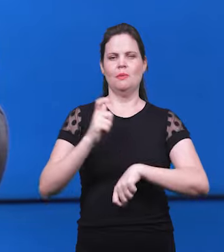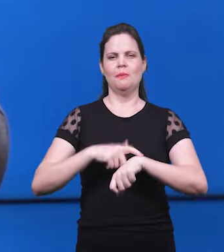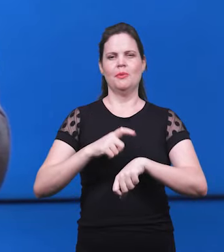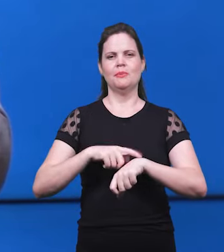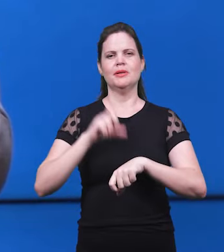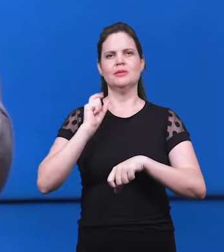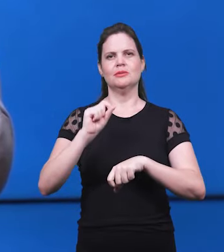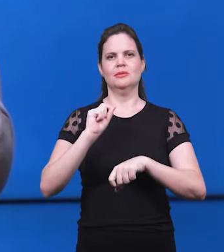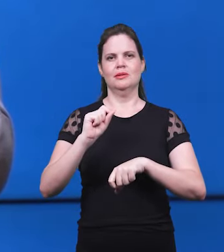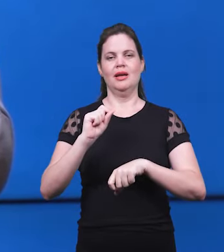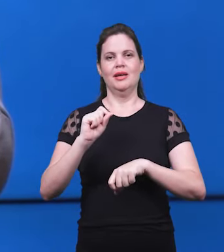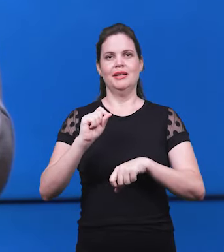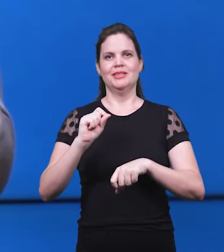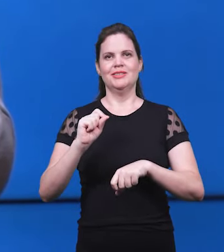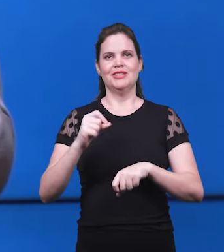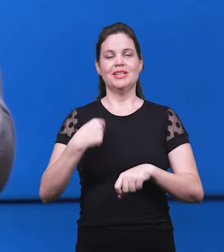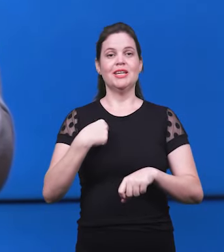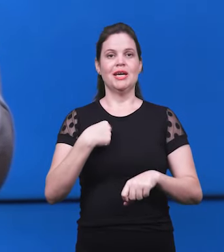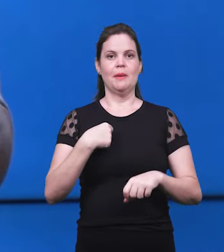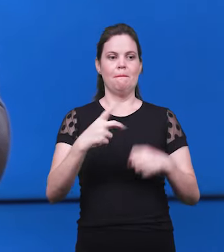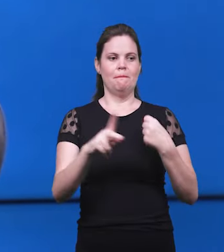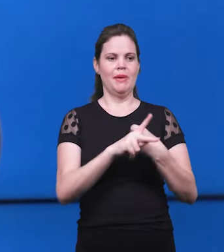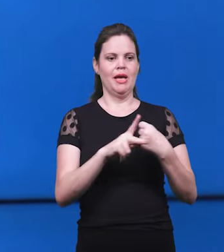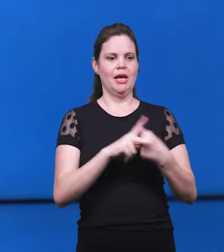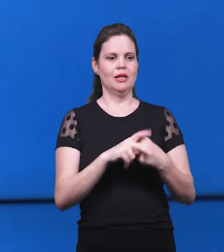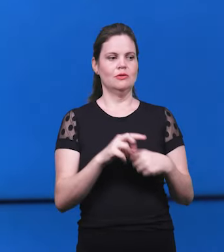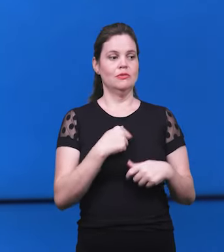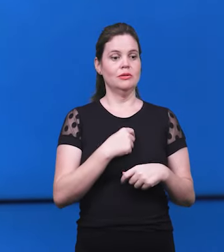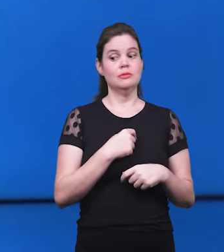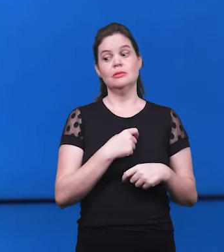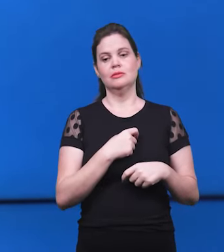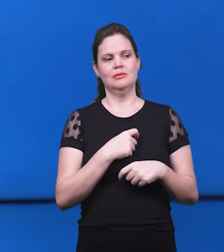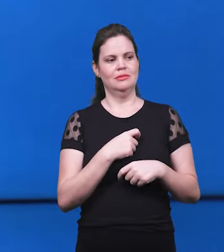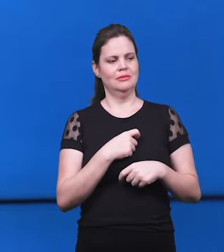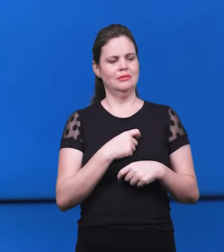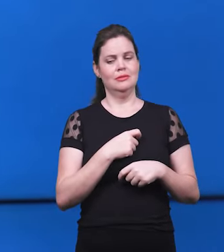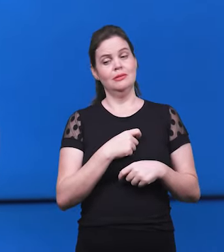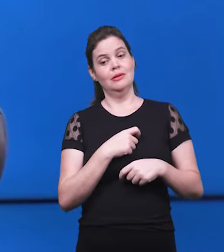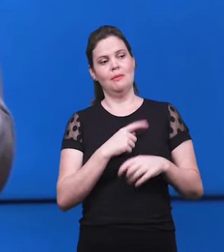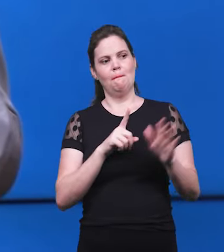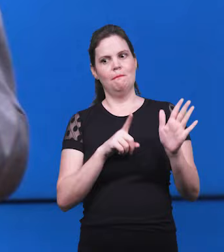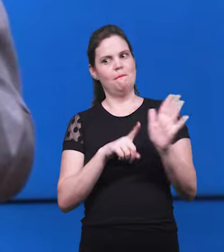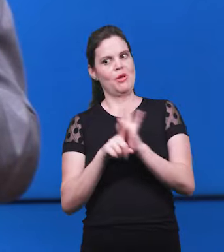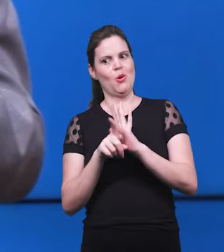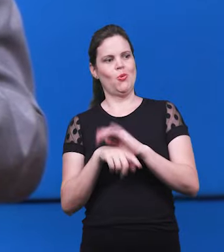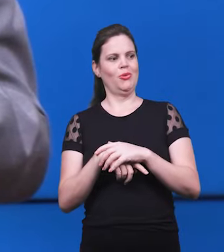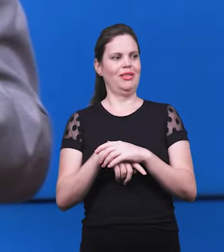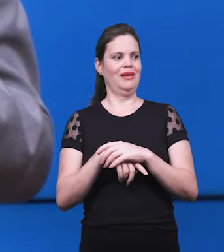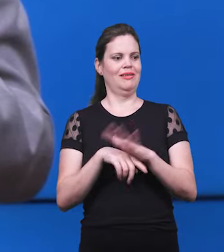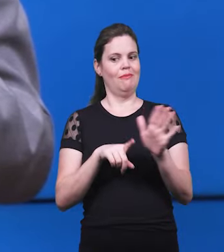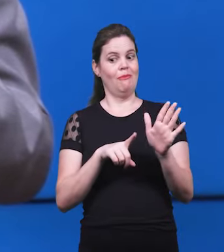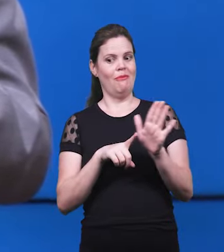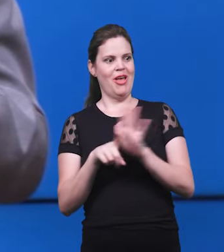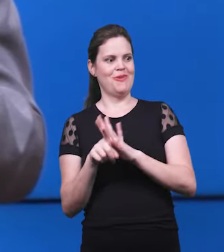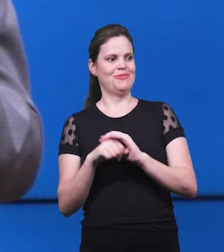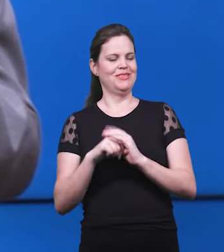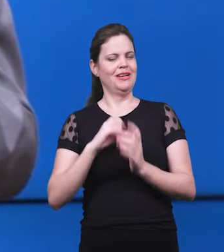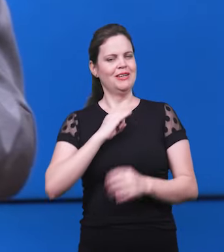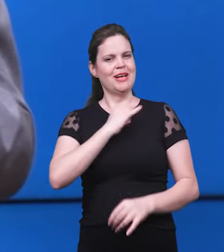ele fez sinal, Pedro fez sinal para perguntar a ele, né? Sobre essa situação dele